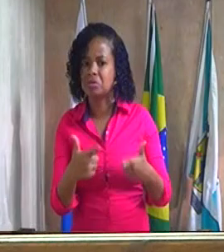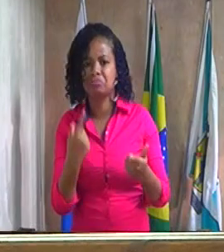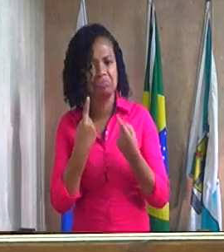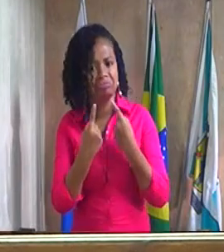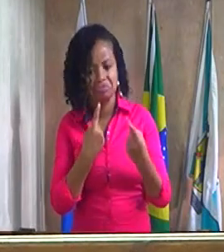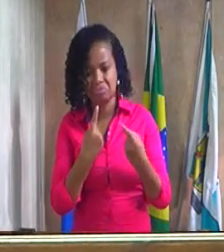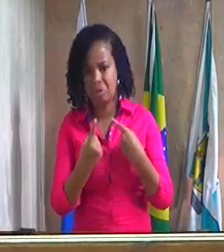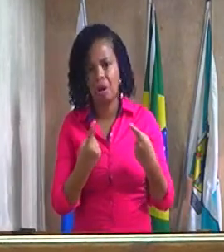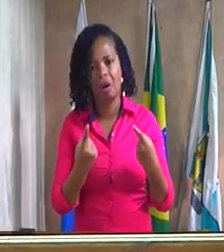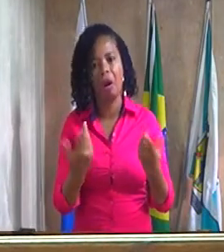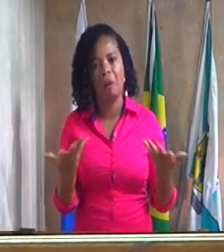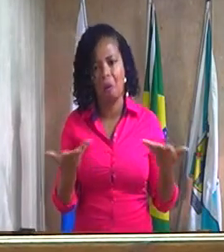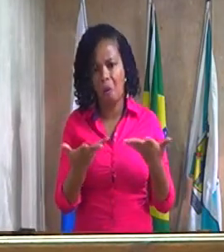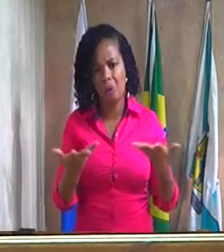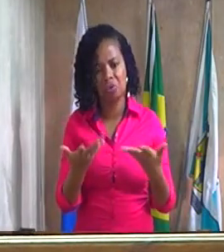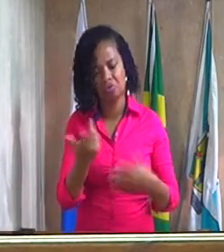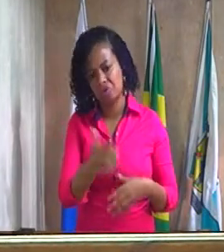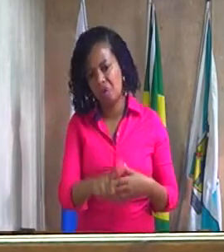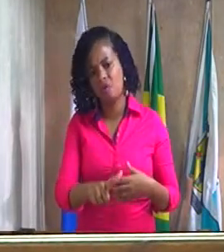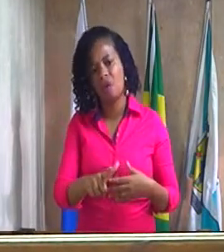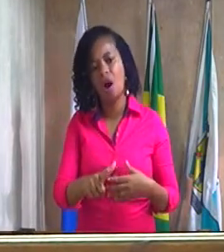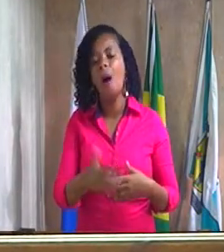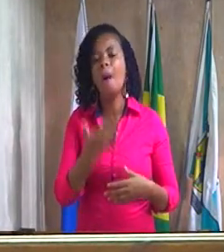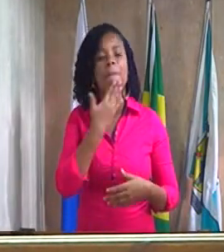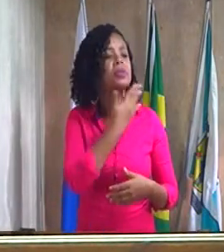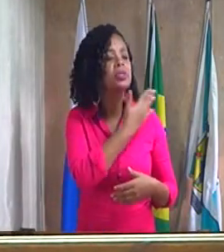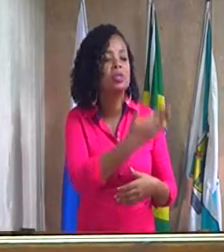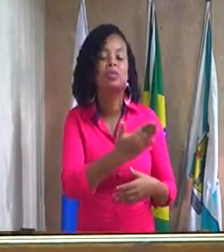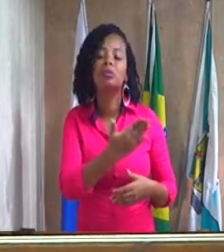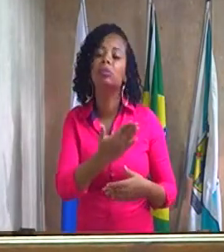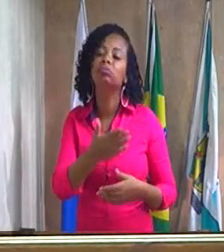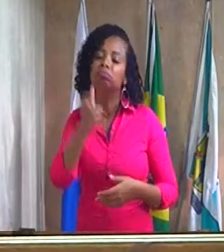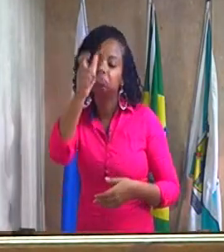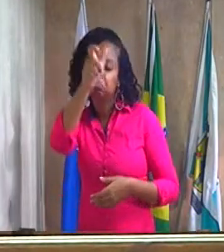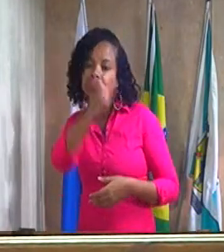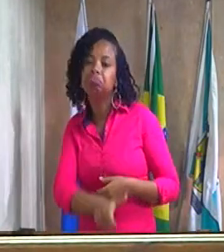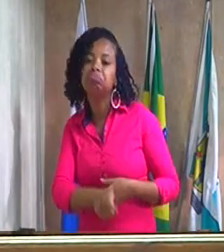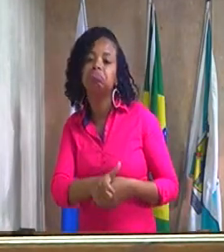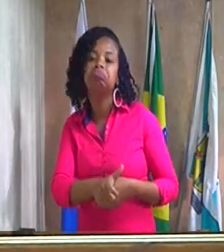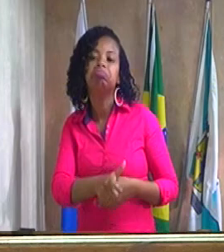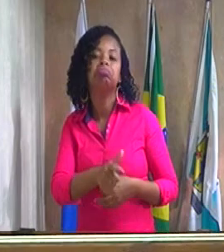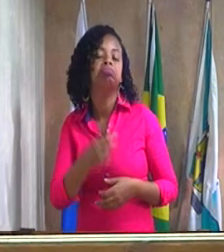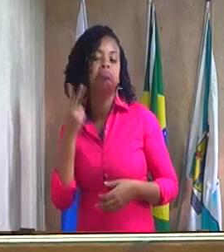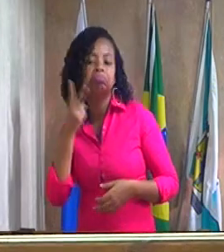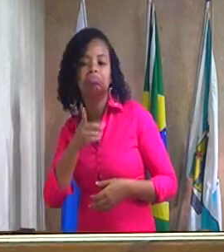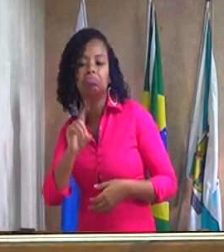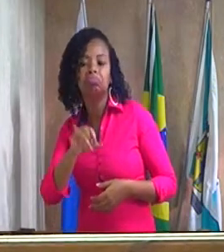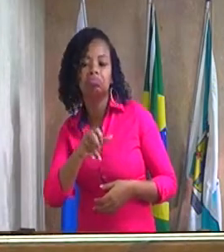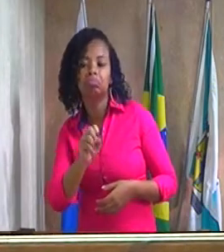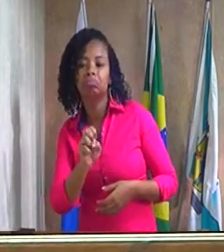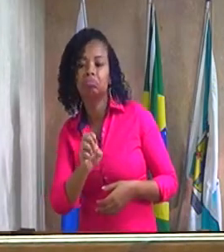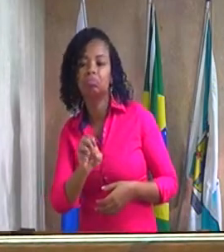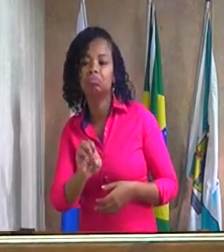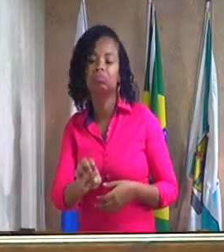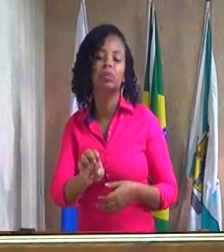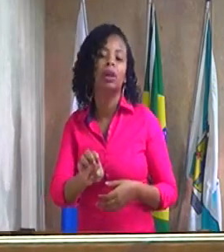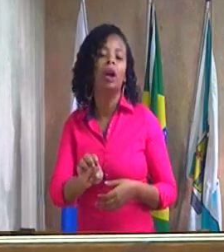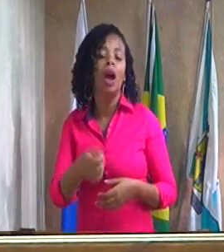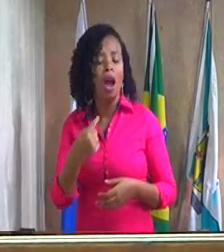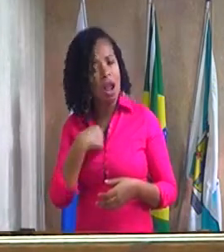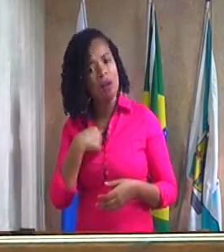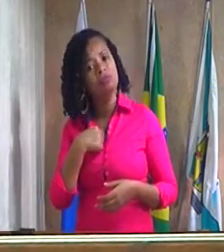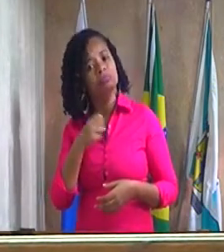mas vai colocar em votação o pedido de Vossa Excelência e que o plenário, eu particularmente voto favorável à matéria.